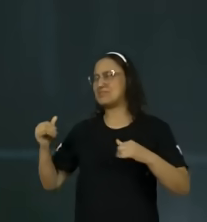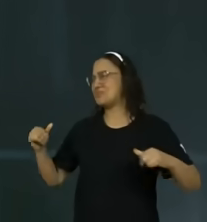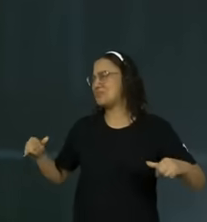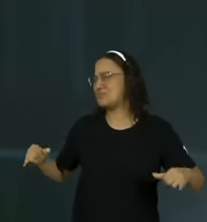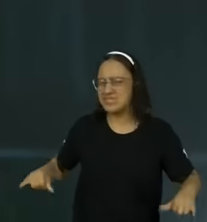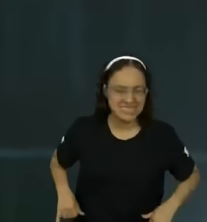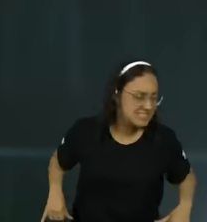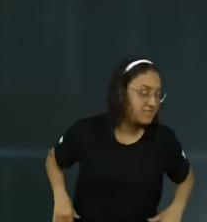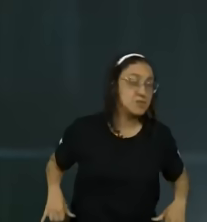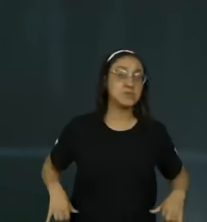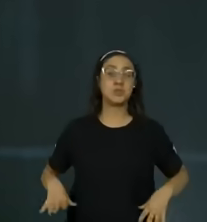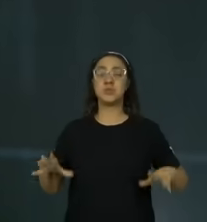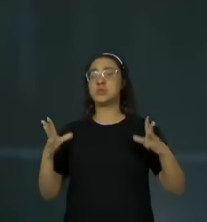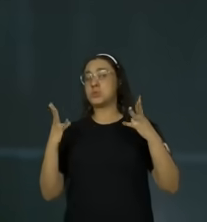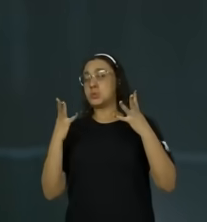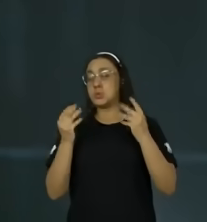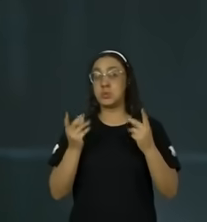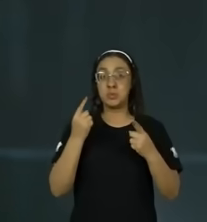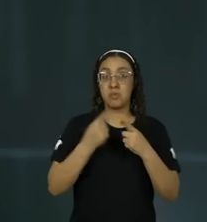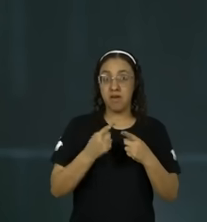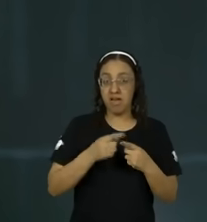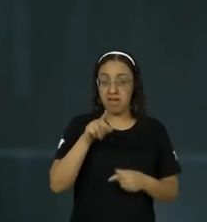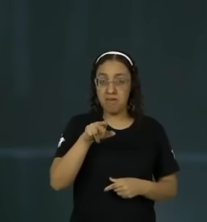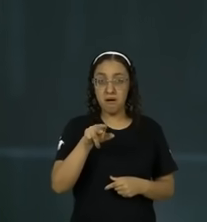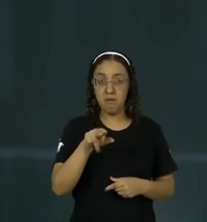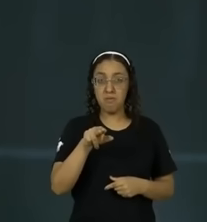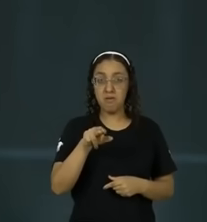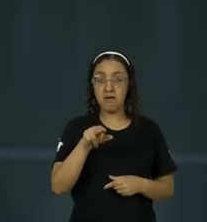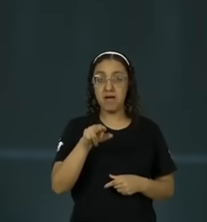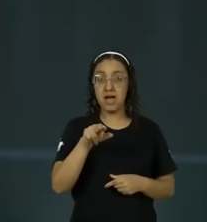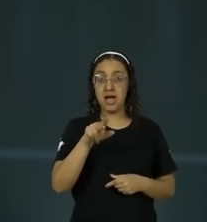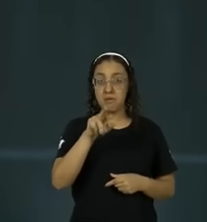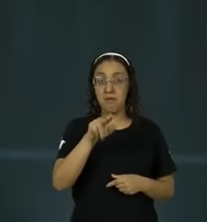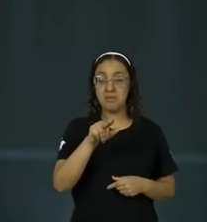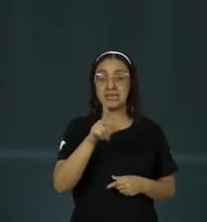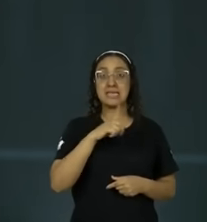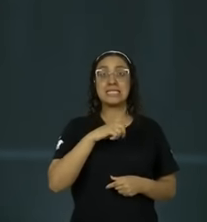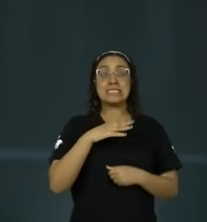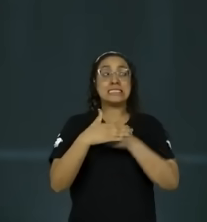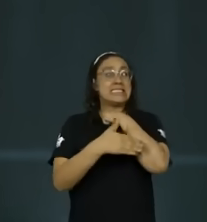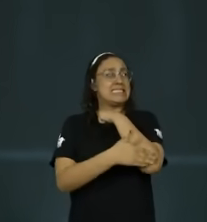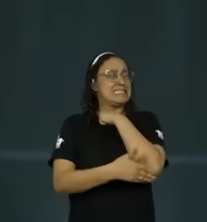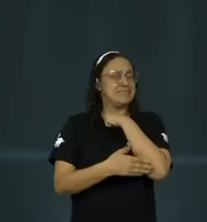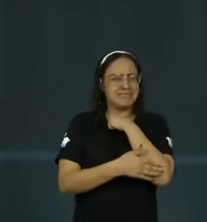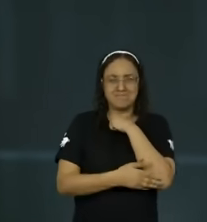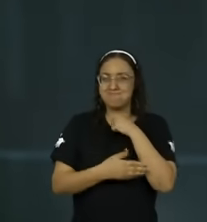sangue. Homens que diante de uma necessidade, de um ciúme, o